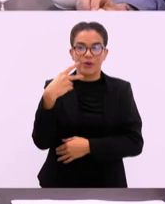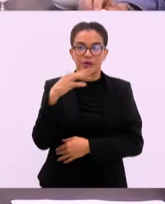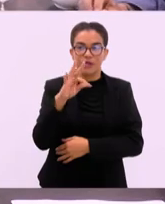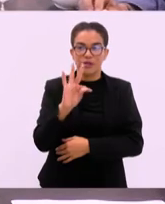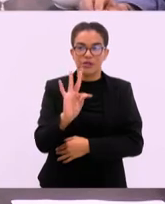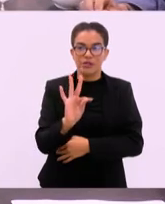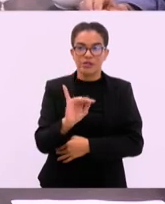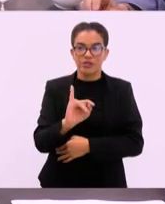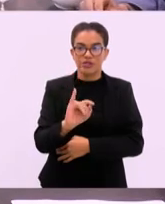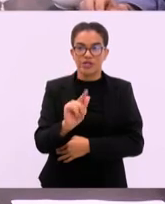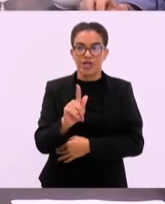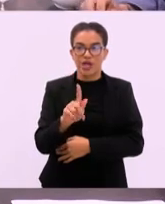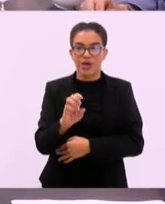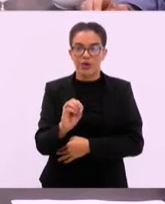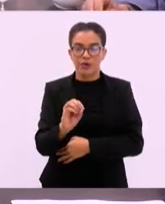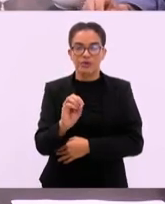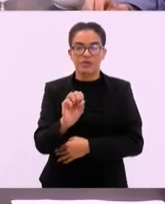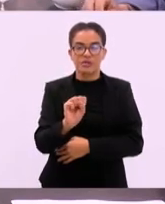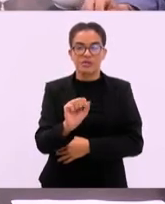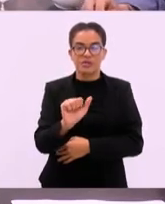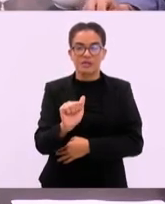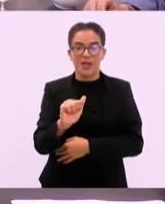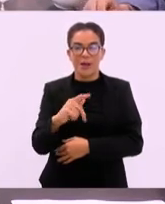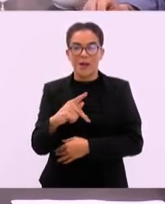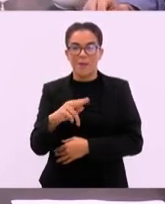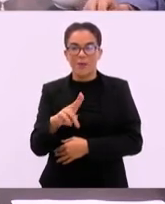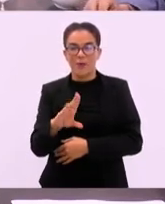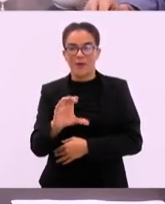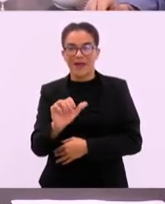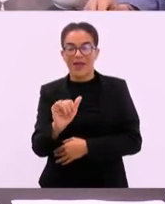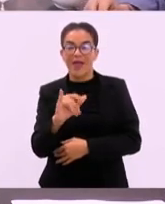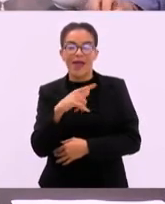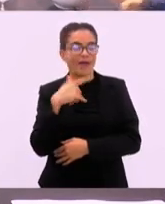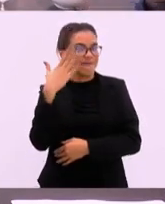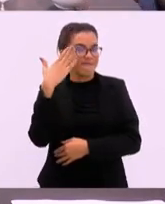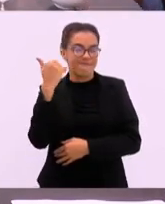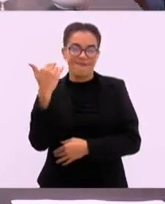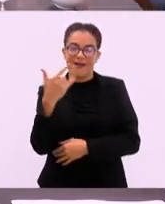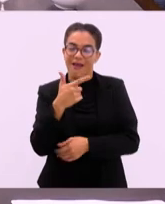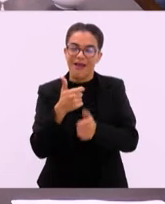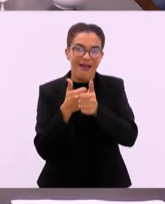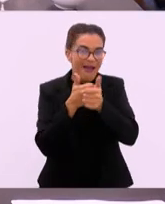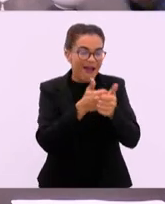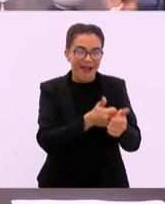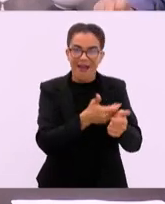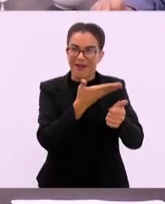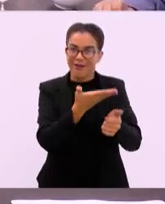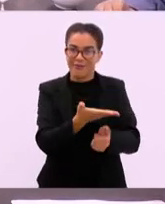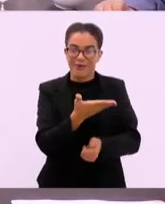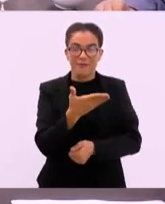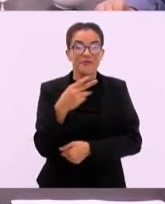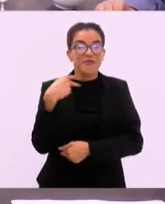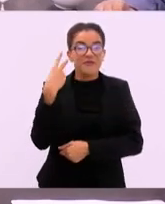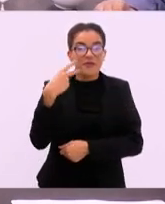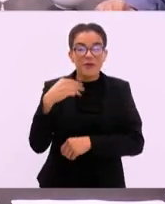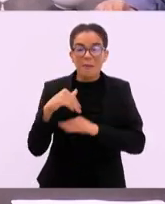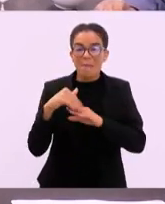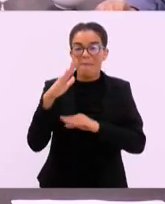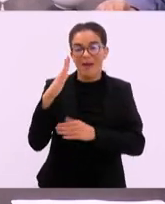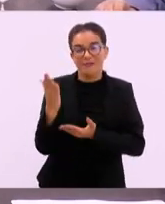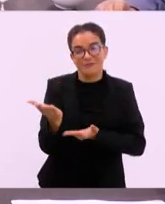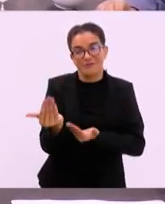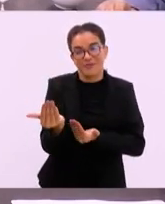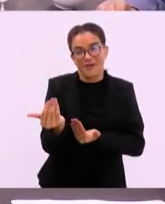Tiago Vermelhinho, lá de Sapucaia. Seu fã é ele, deputado Luiz Paulo. Acompanha a Vossa Excelência aí, o vereador mais jovem de